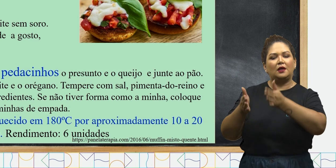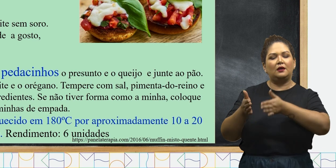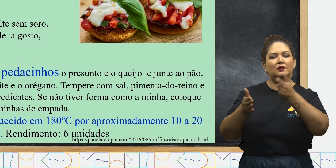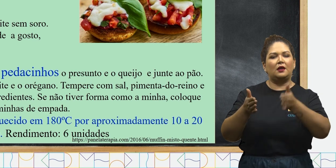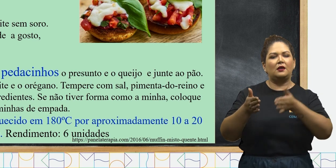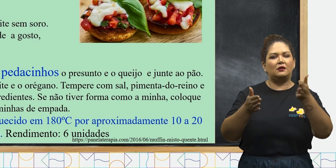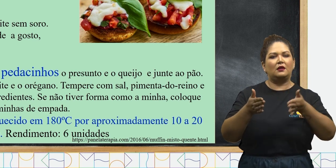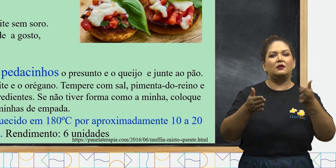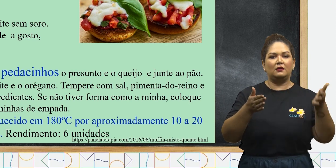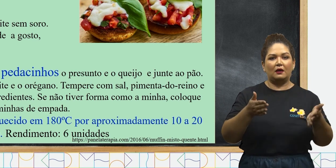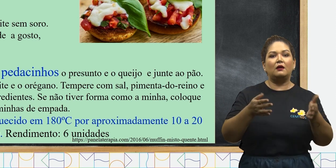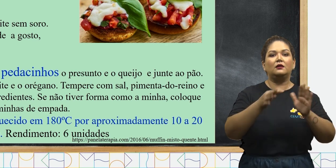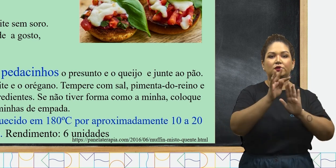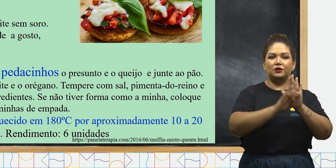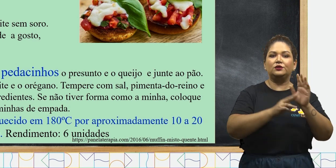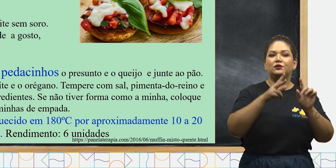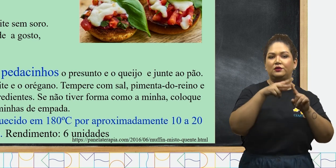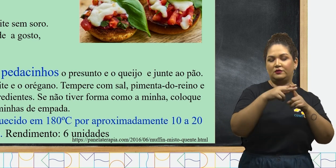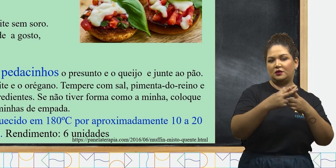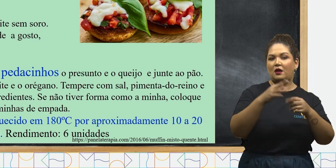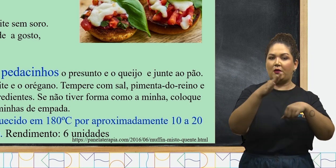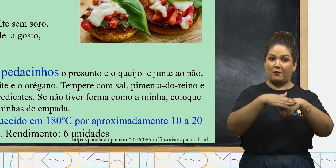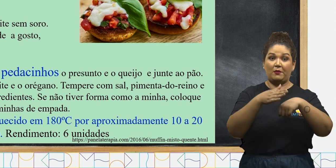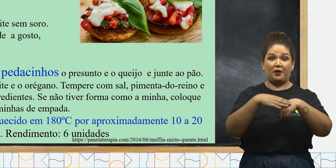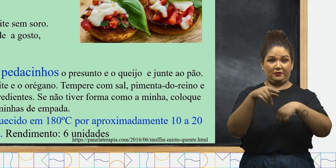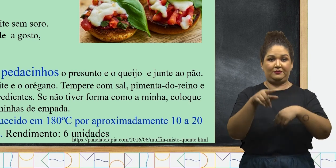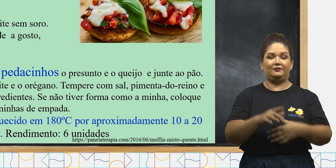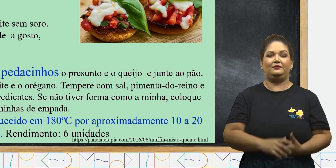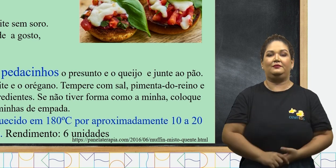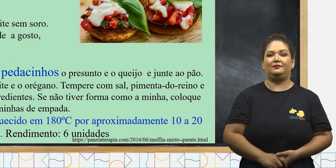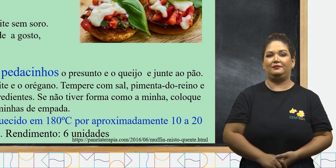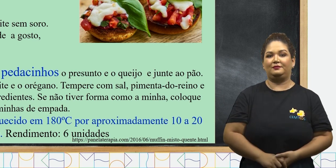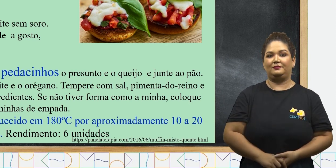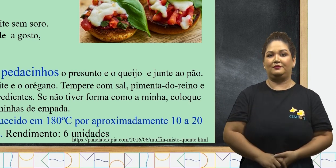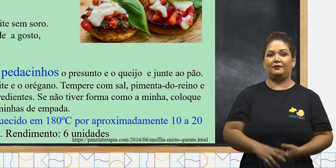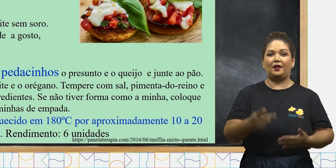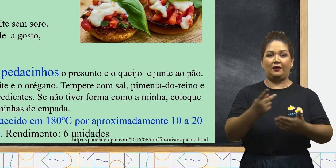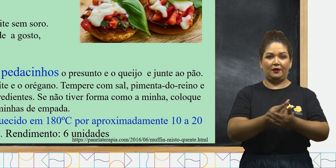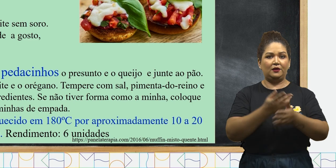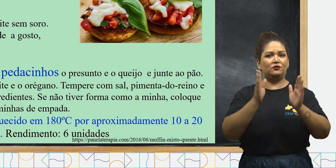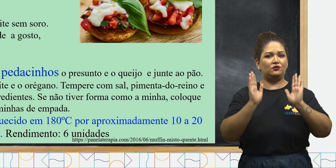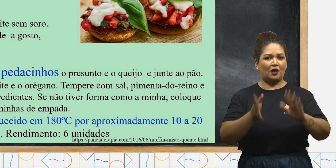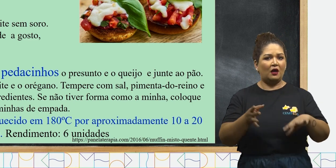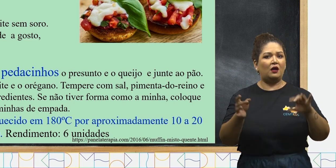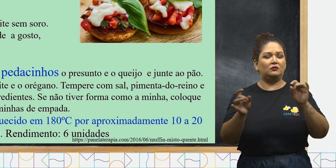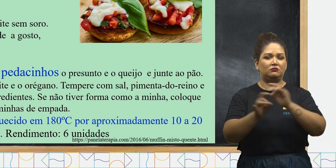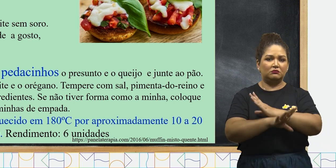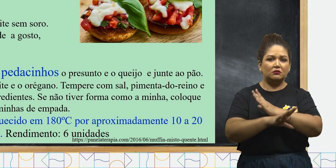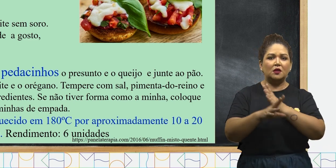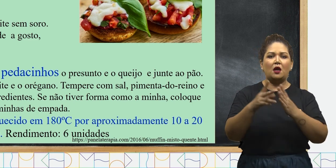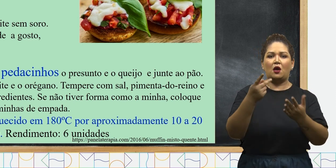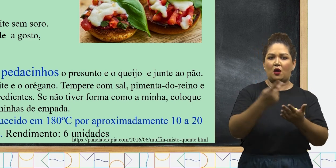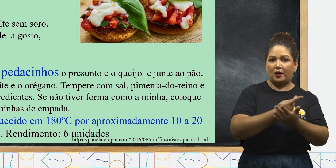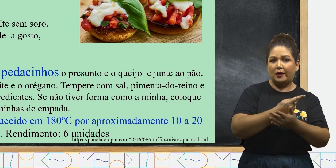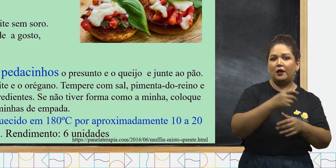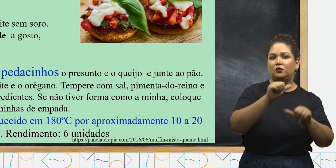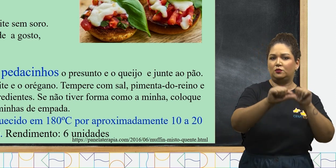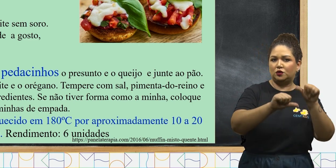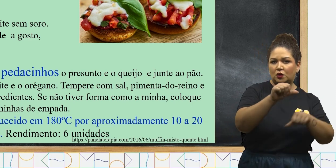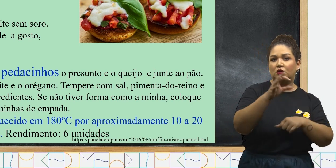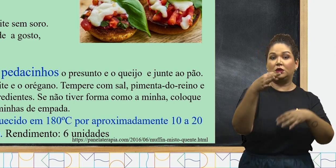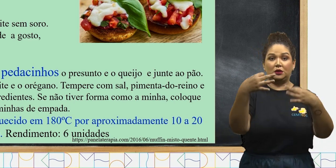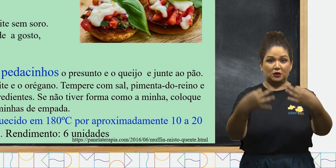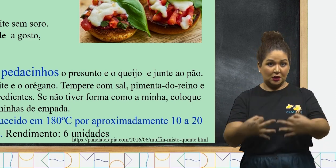consiga revisar seu próprio texto. Erros identificados, correções feitas, ações